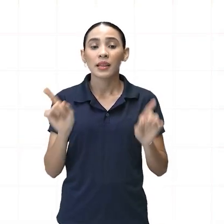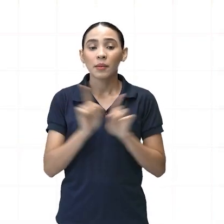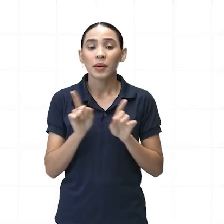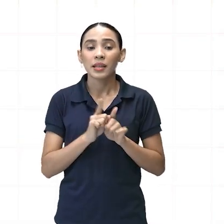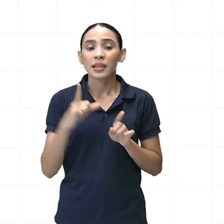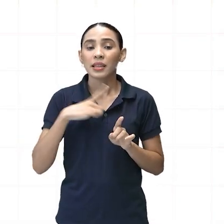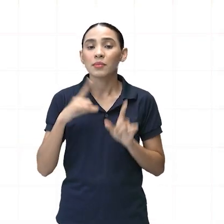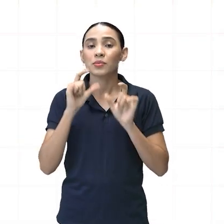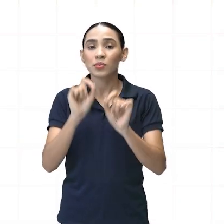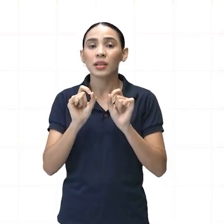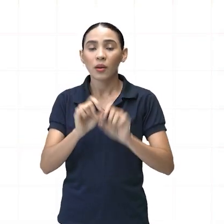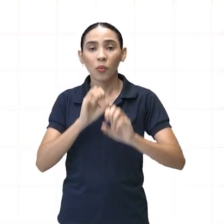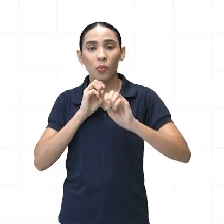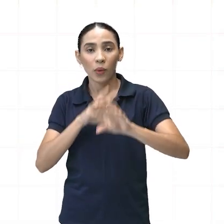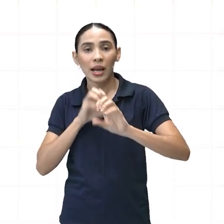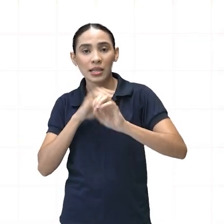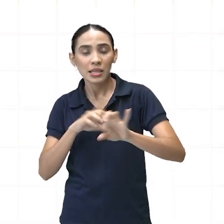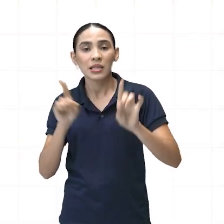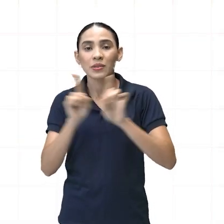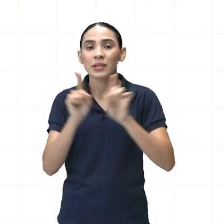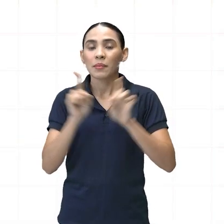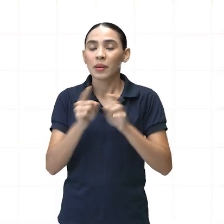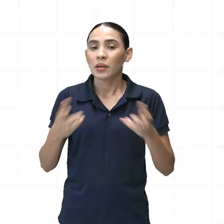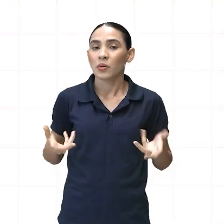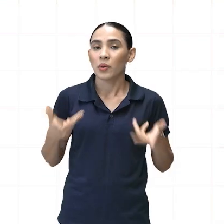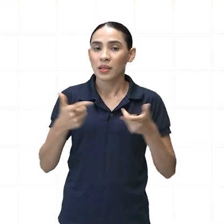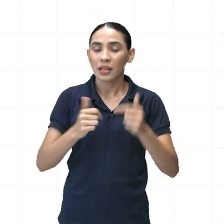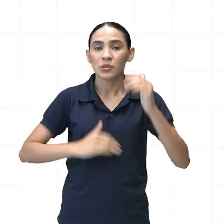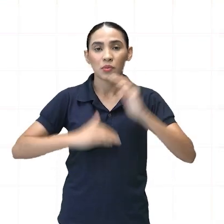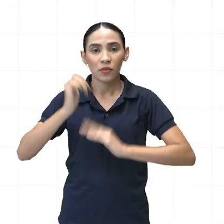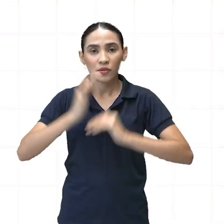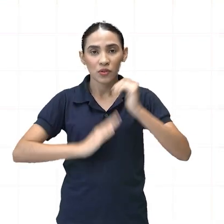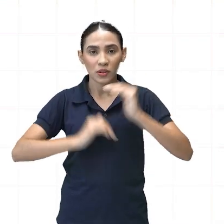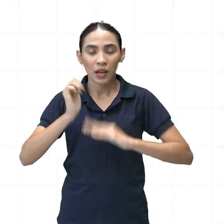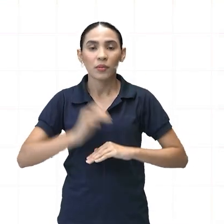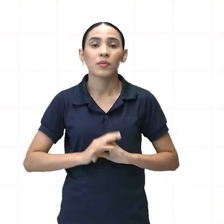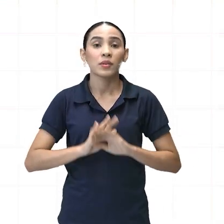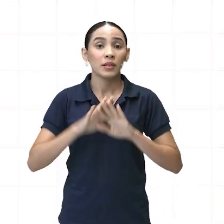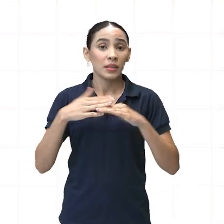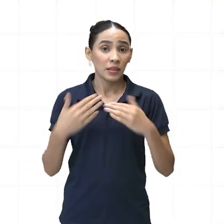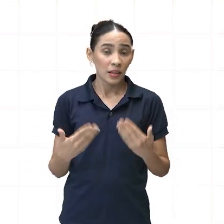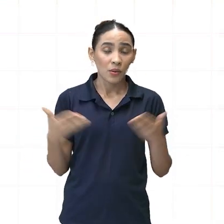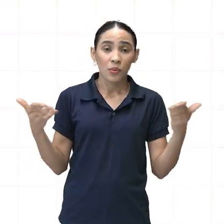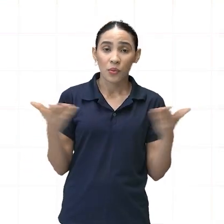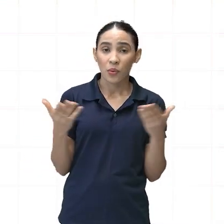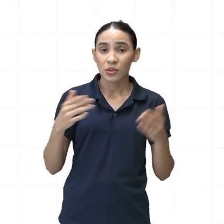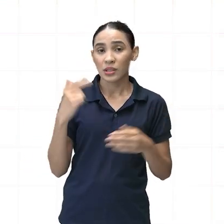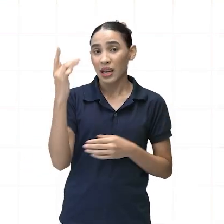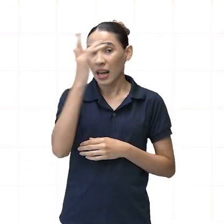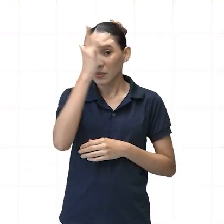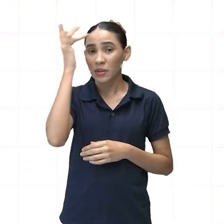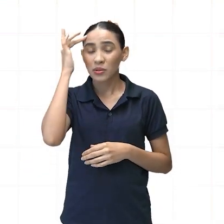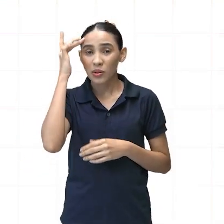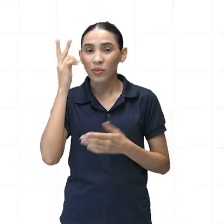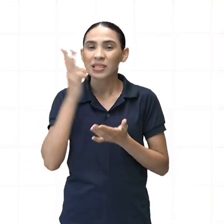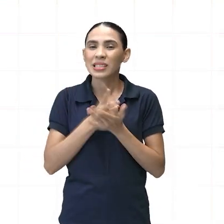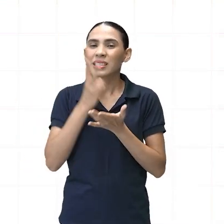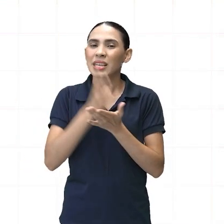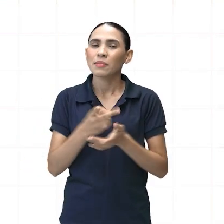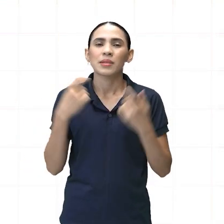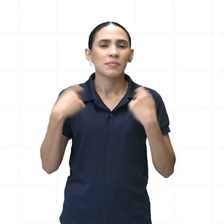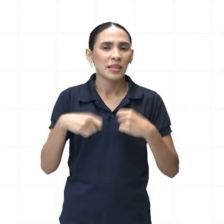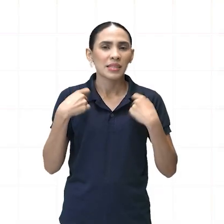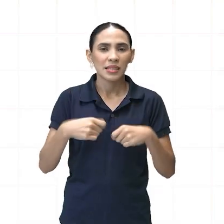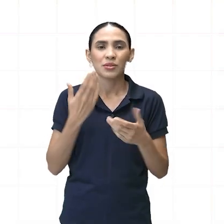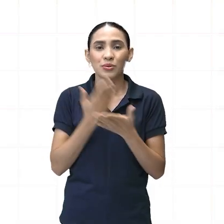também a educação e a qualificação, gente. Hoje em dia, né, as pessoas elas têm sempre que estar